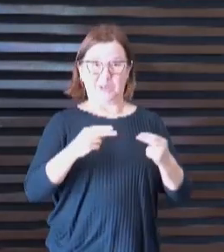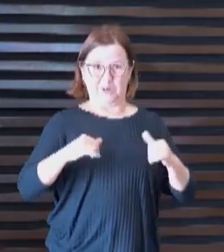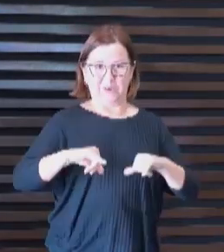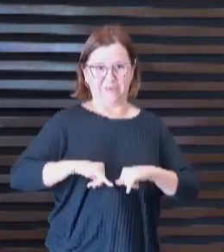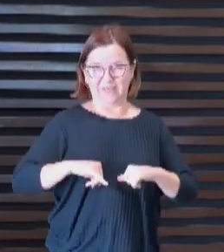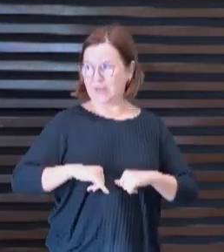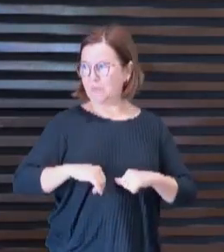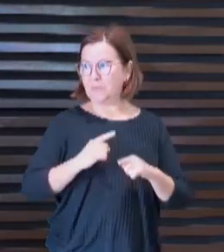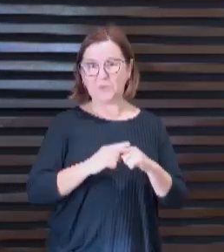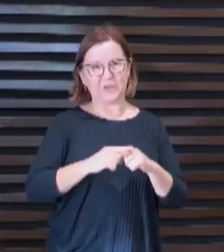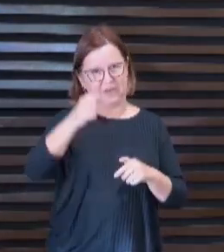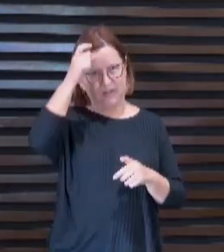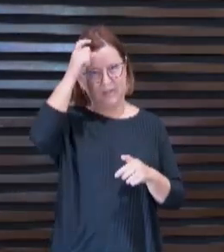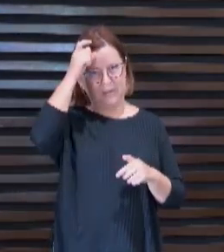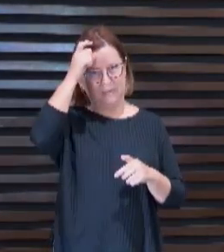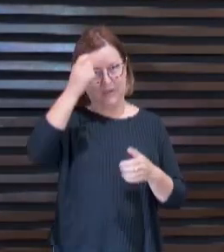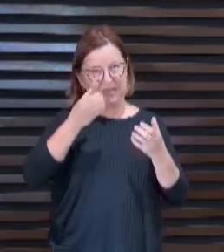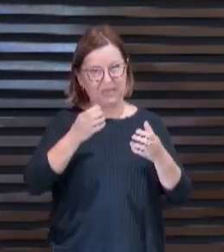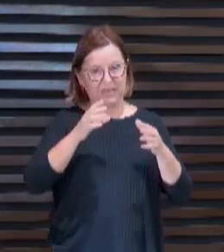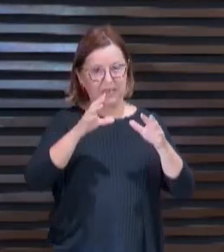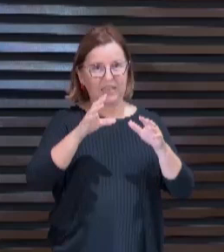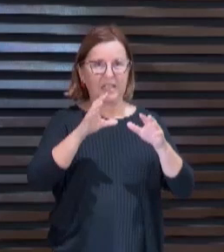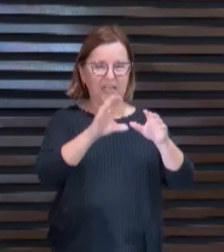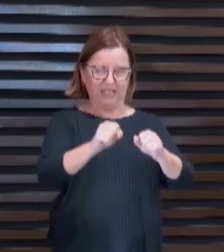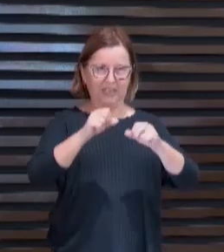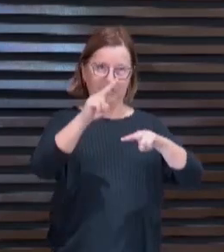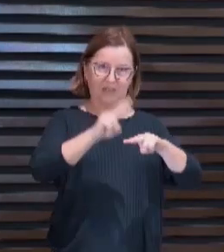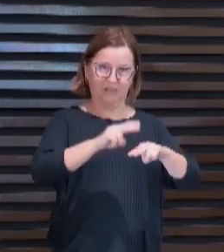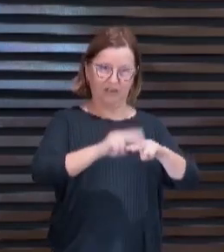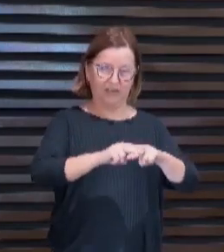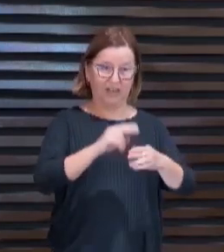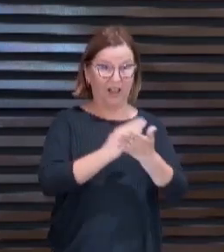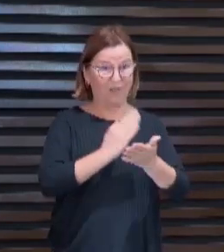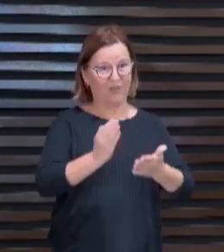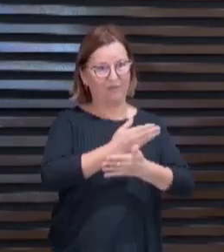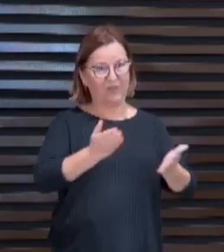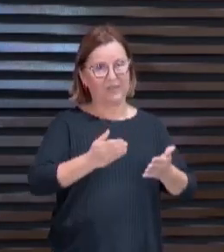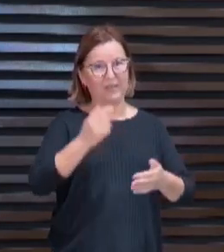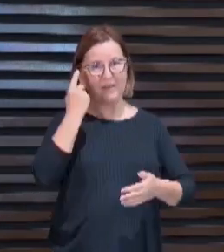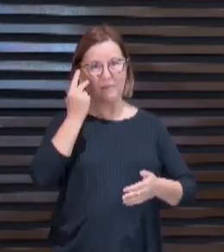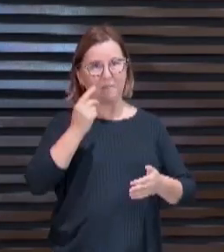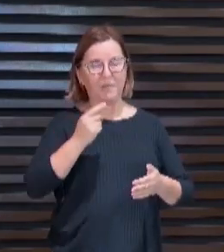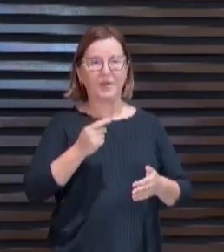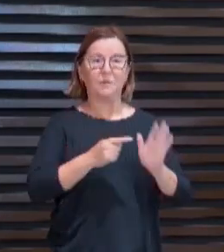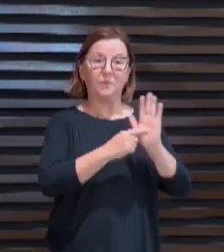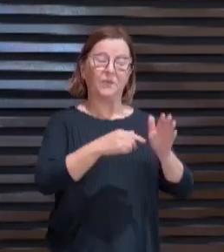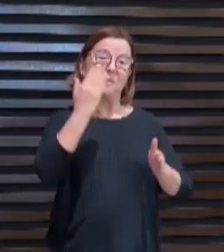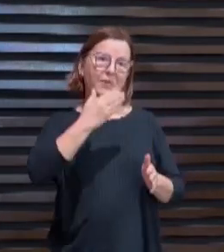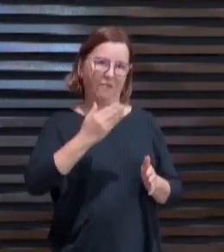está para lançar em prisão alguns dentre vós, para ser dispostos à prova, e